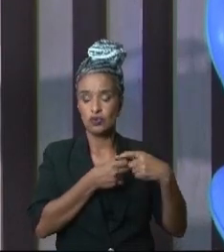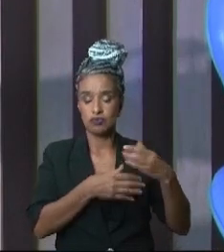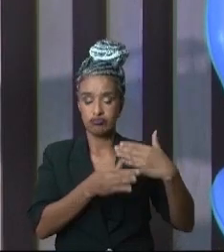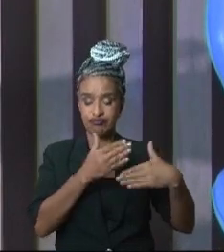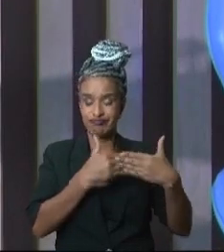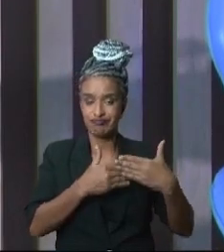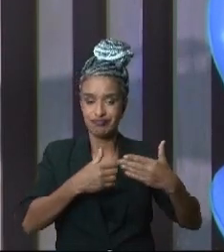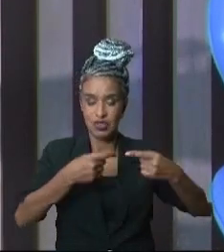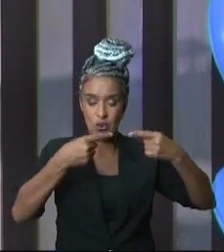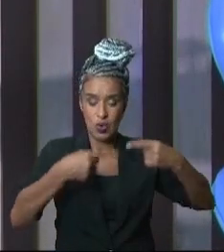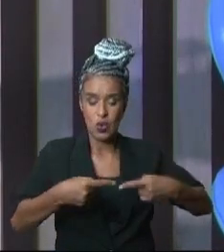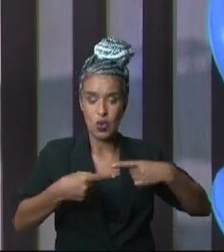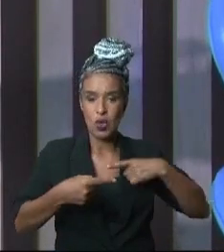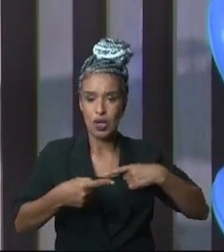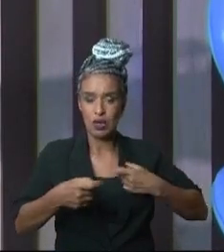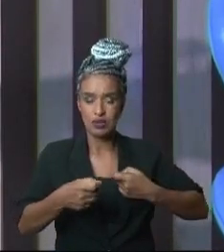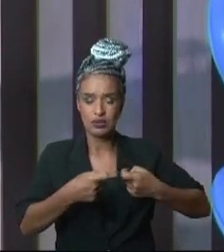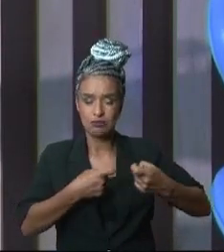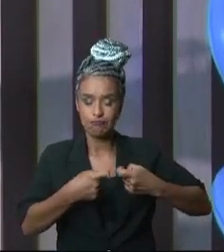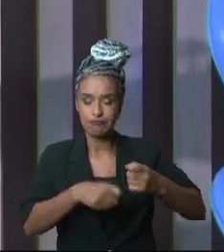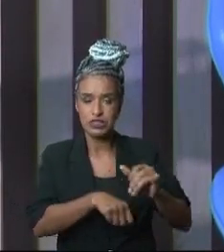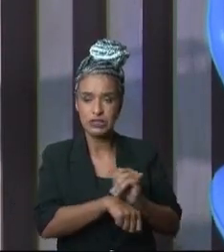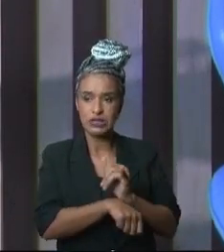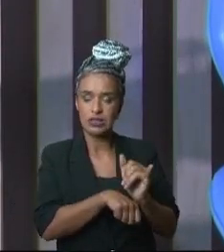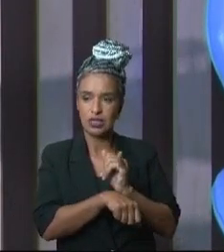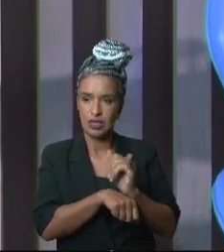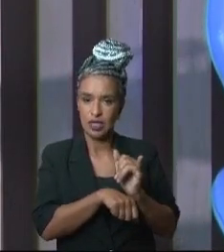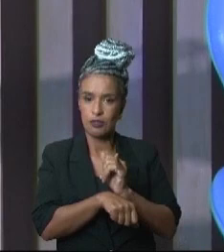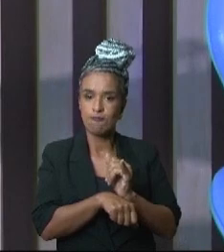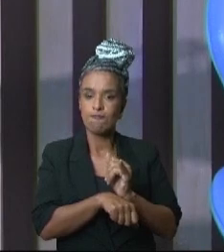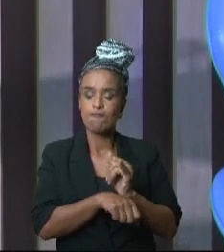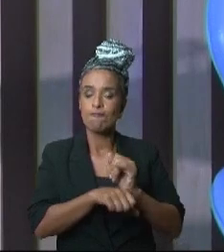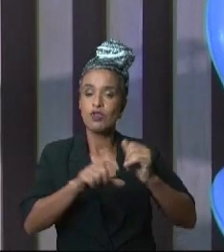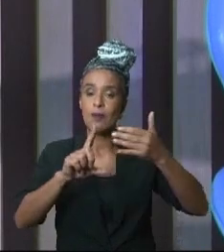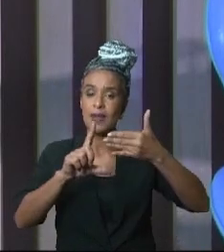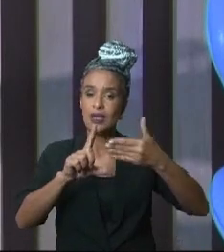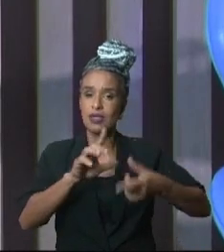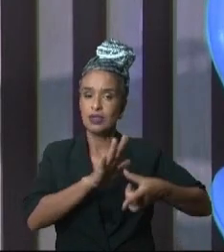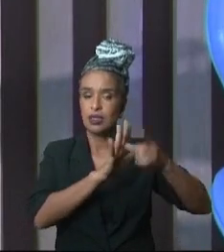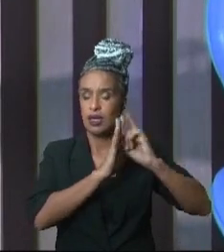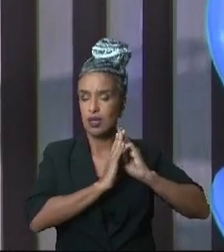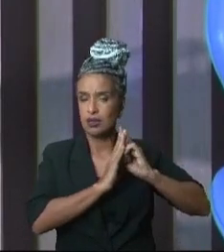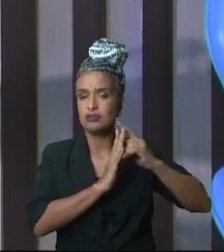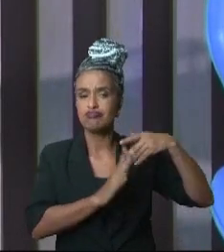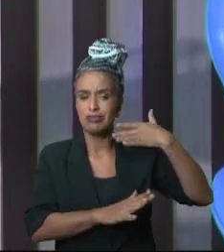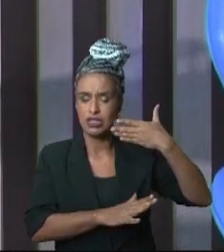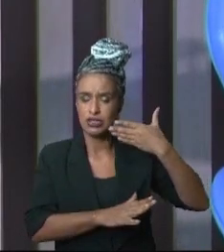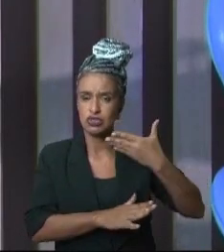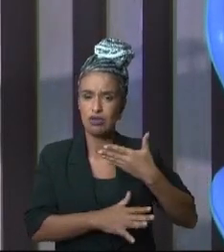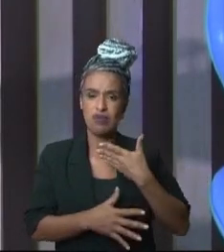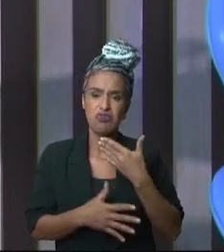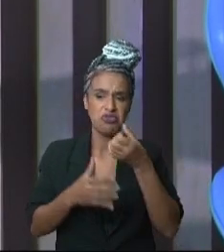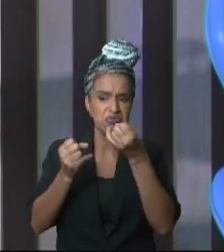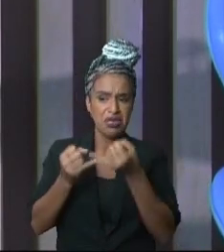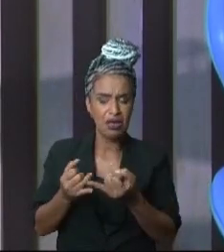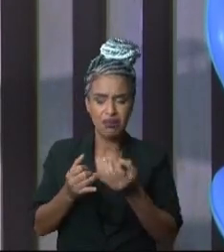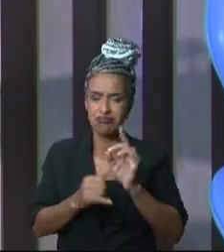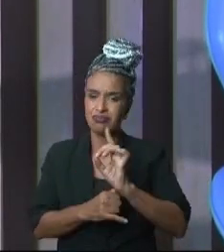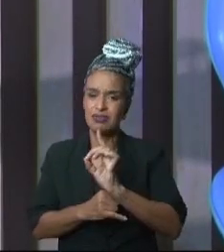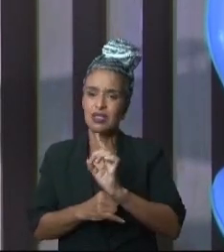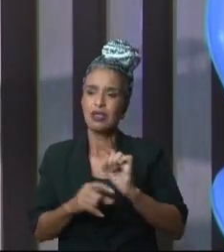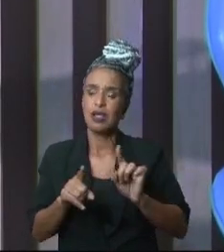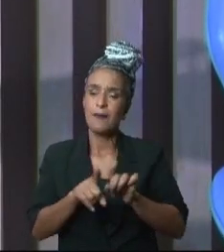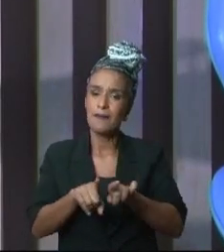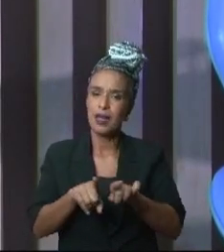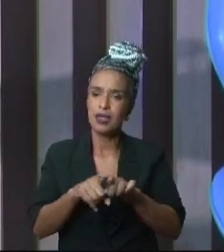de concorrência estratégica. E o painel anterior falou sobre isso, não vou entrar em detalhes, mas o ponto é que nós vemos